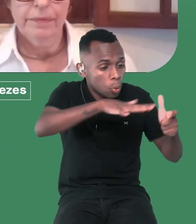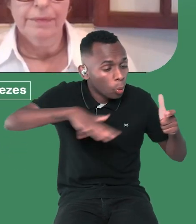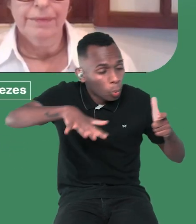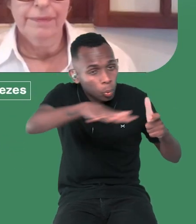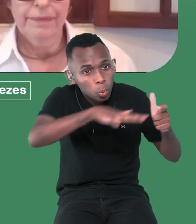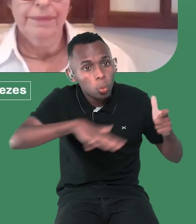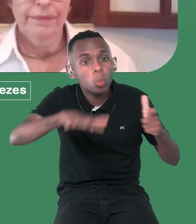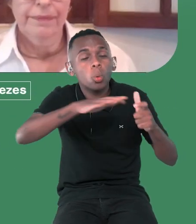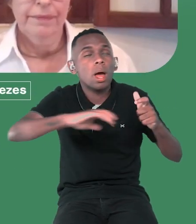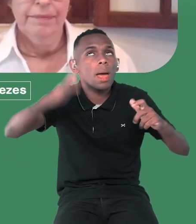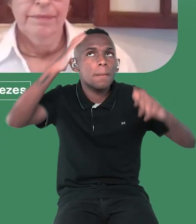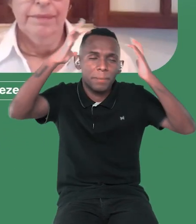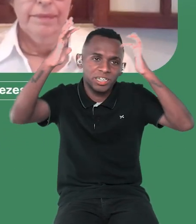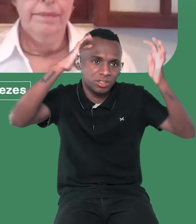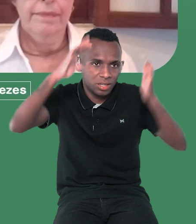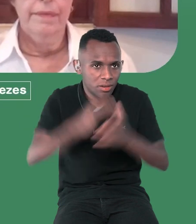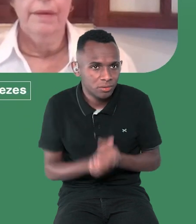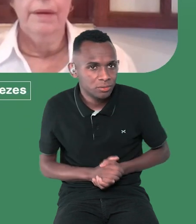É,